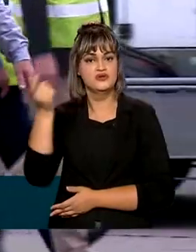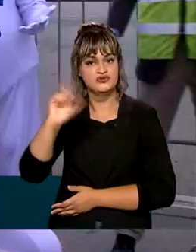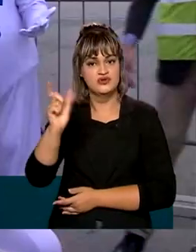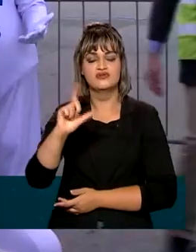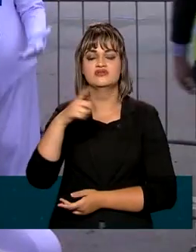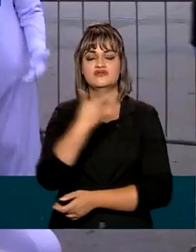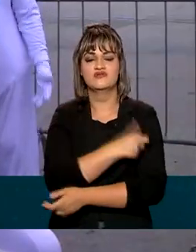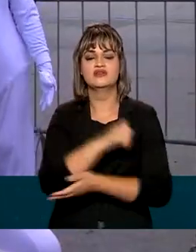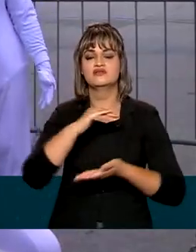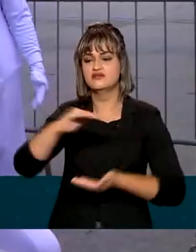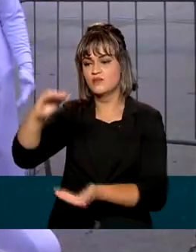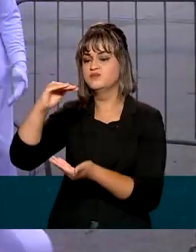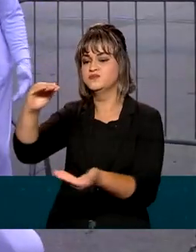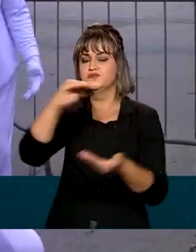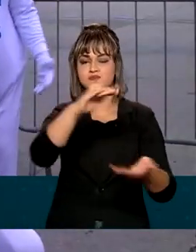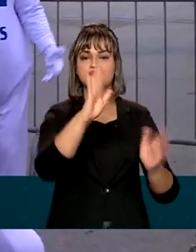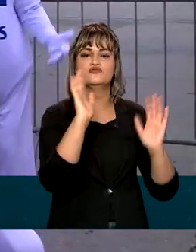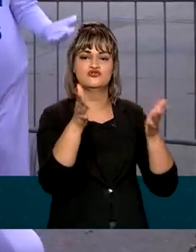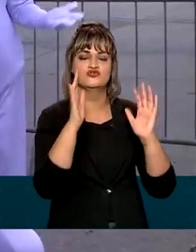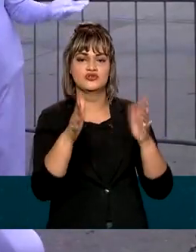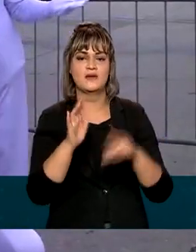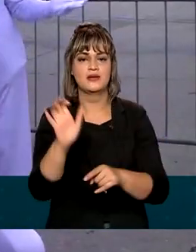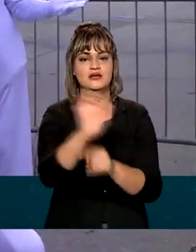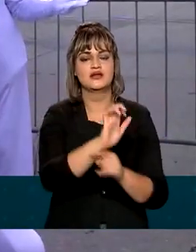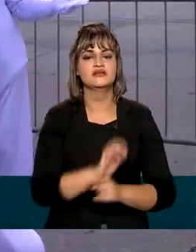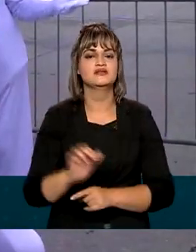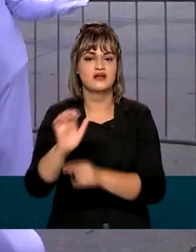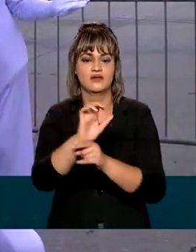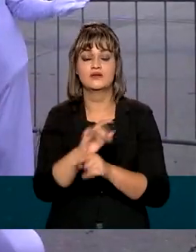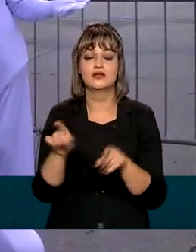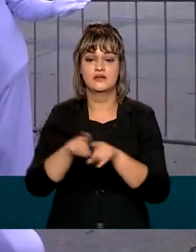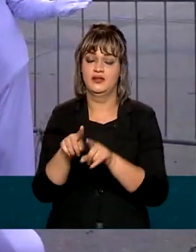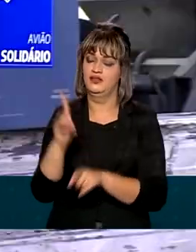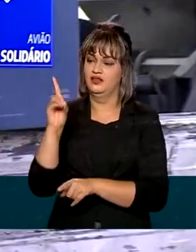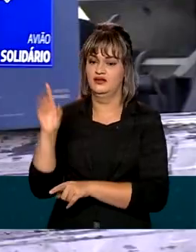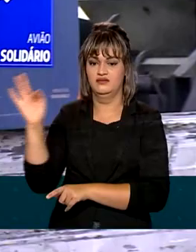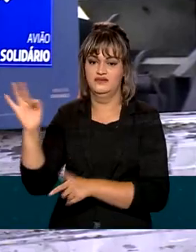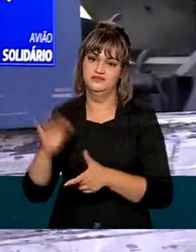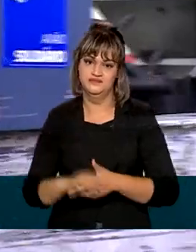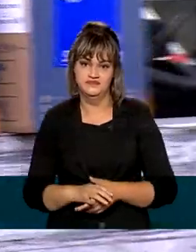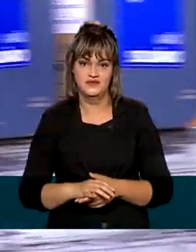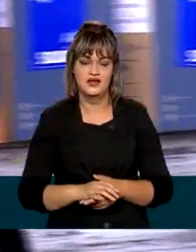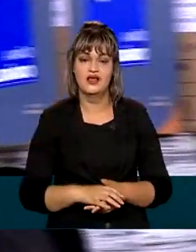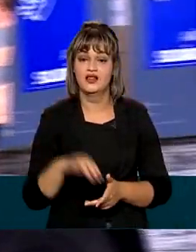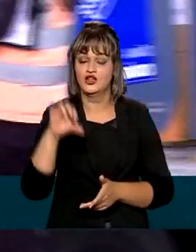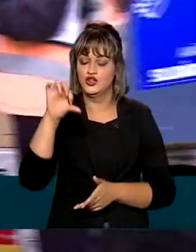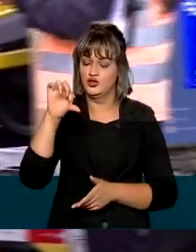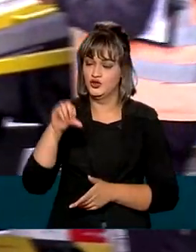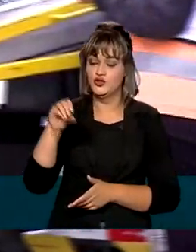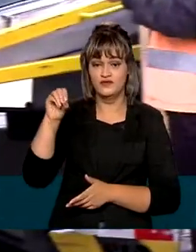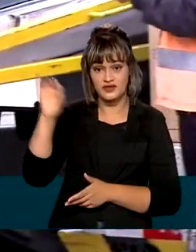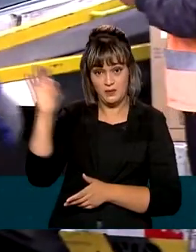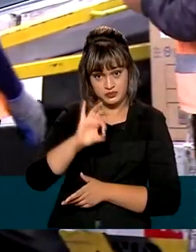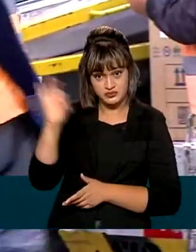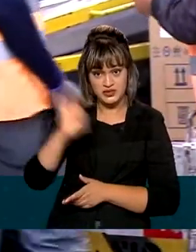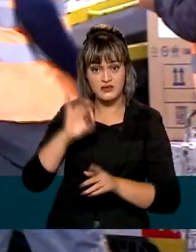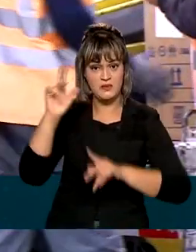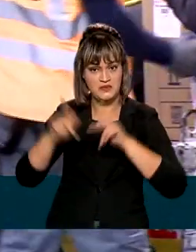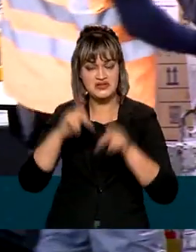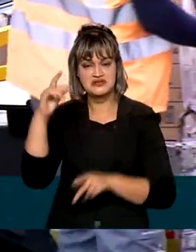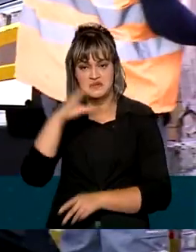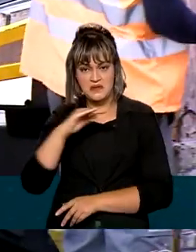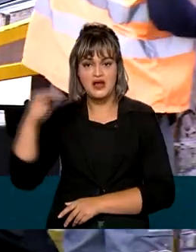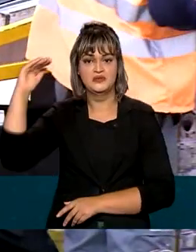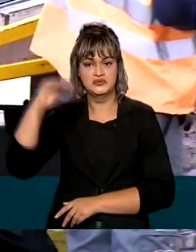doses de vacinas já foram distribuídas aos Estados e ao Distrito Federal e quase noventa porcento da população